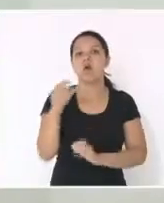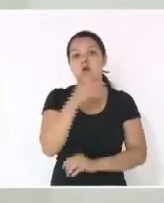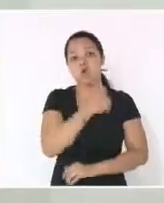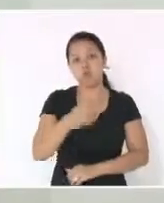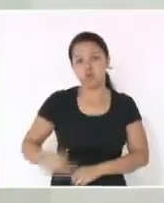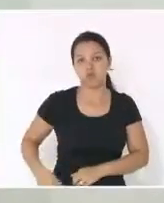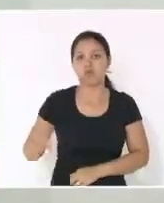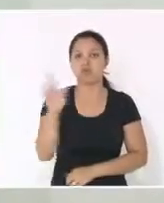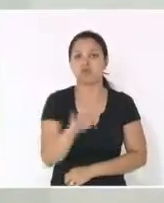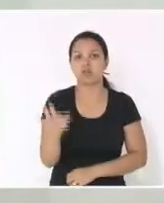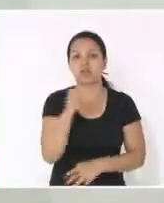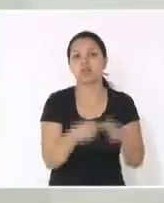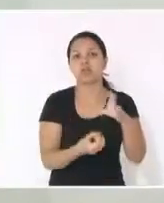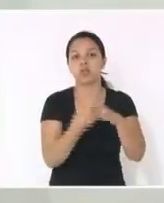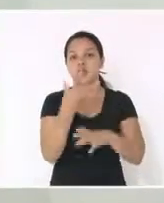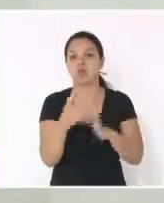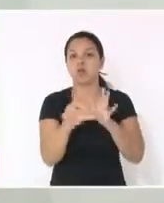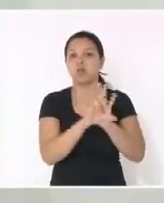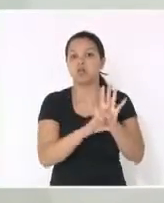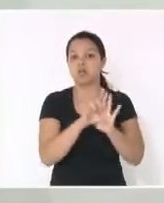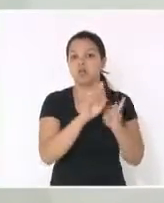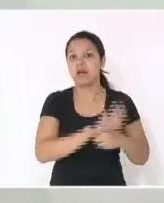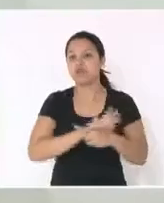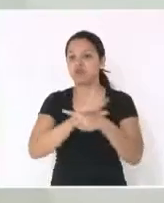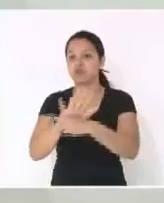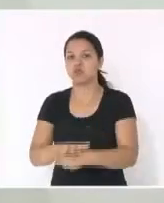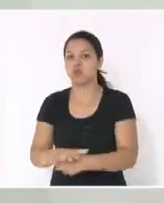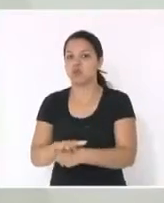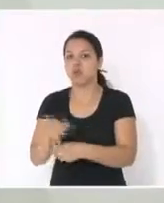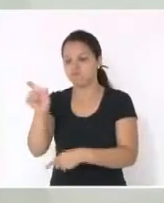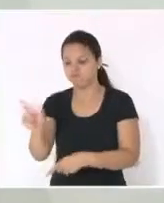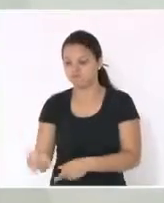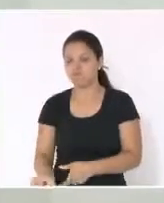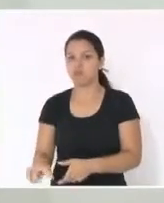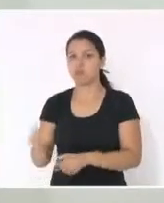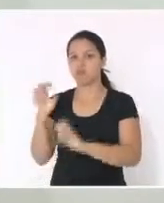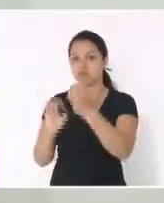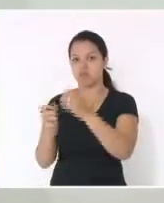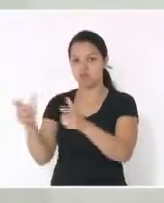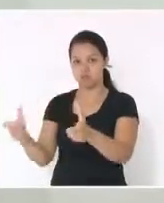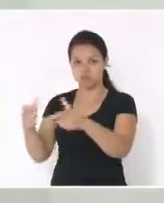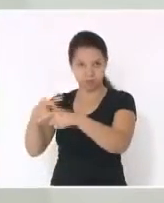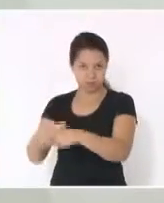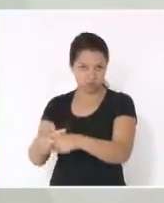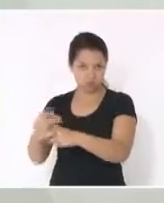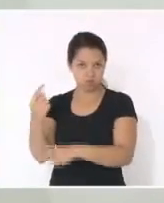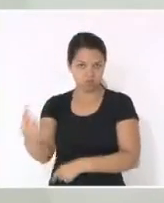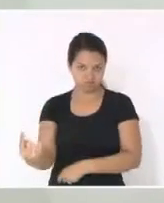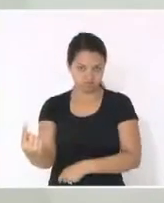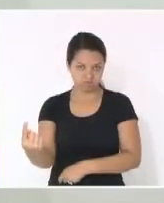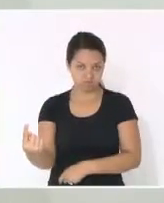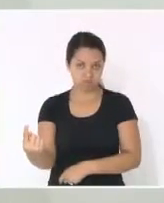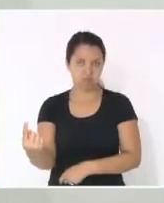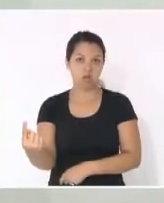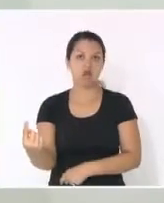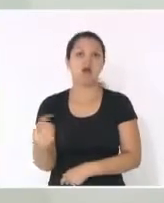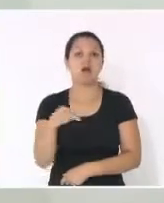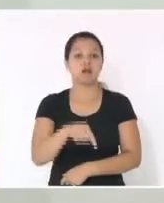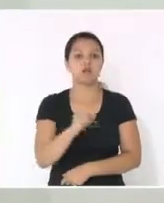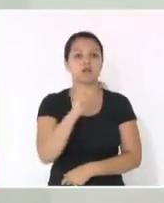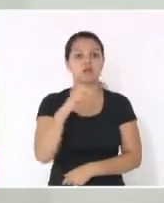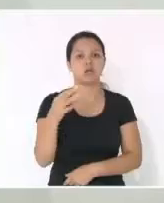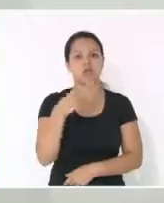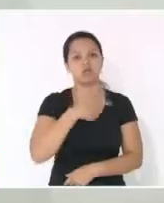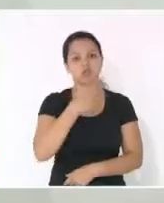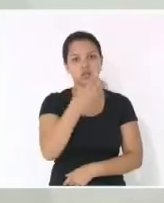legislação de apoio ao microempreendedor individual aqui em santa catarina nós temos cerca de 370 mil empreendedores